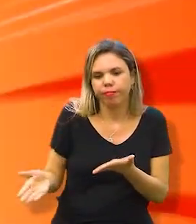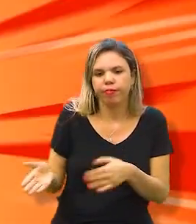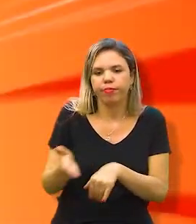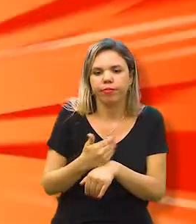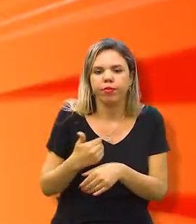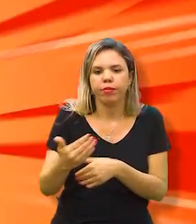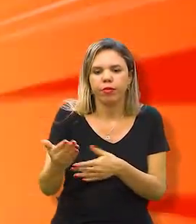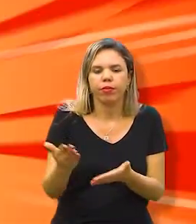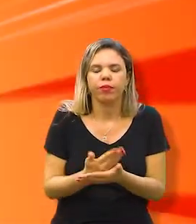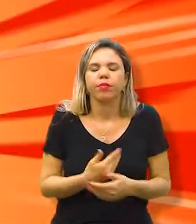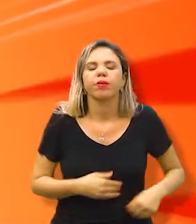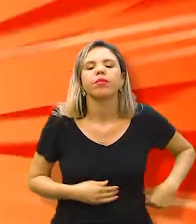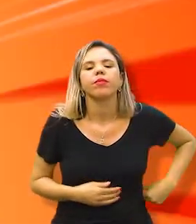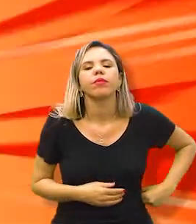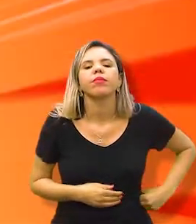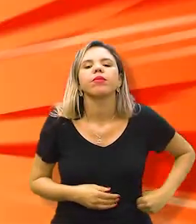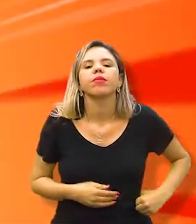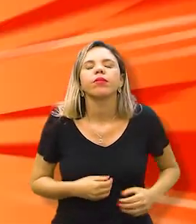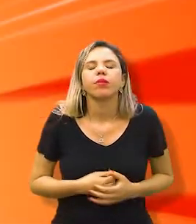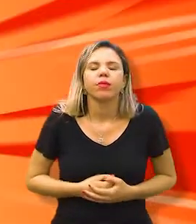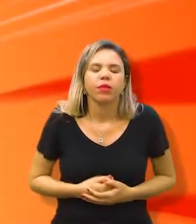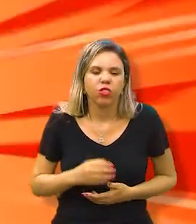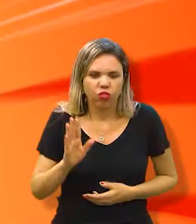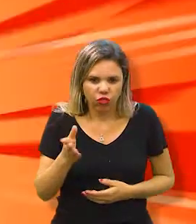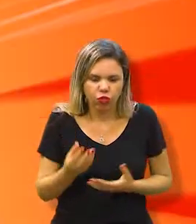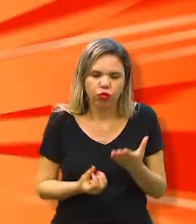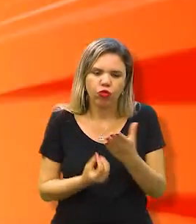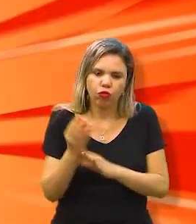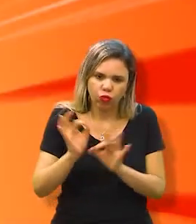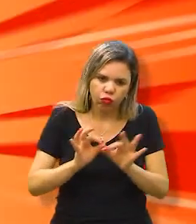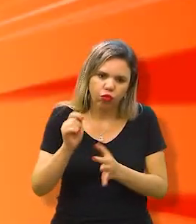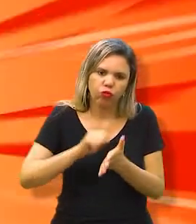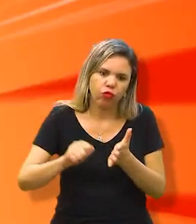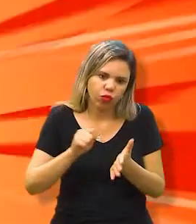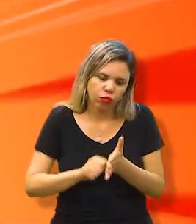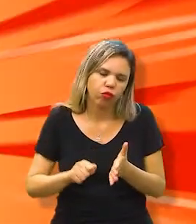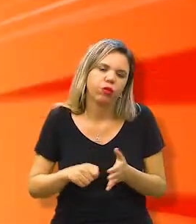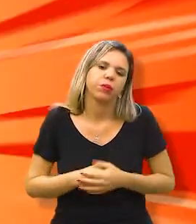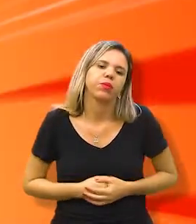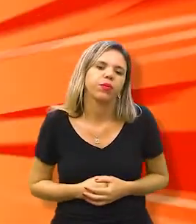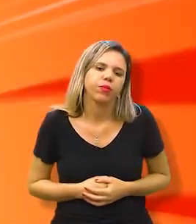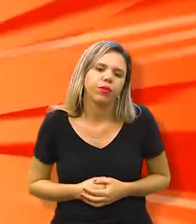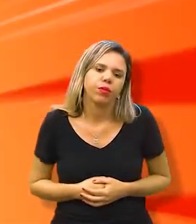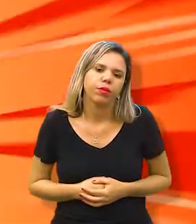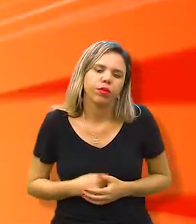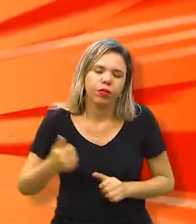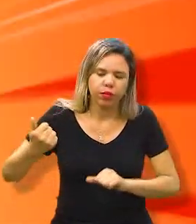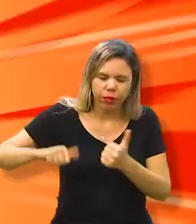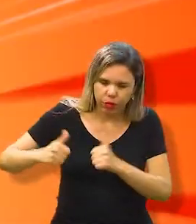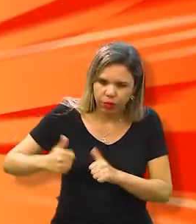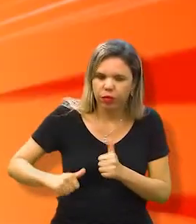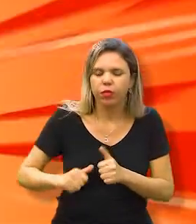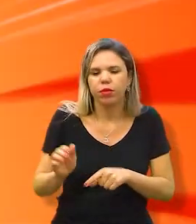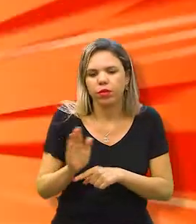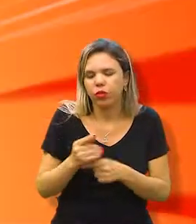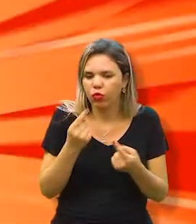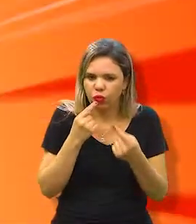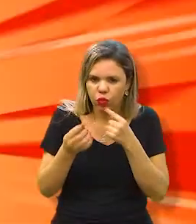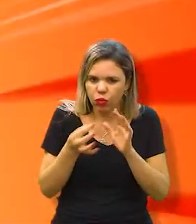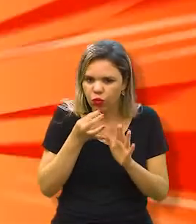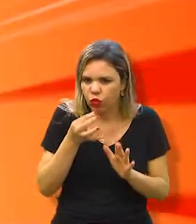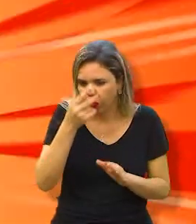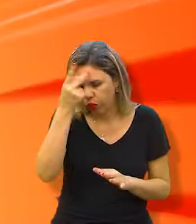começar um próximo livro. Então, eu já vou criando, através até das avaliações,